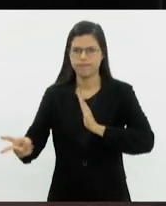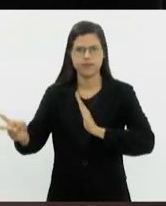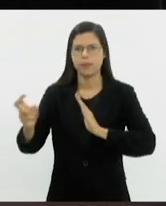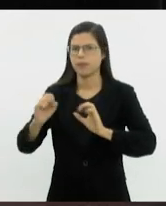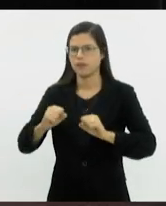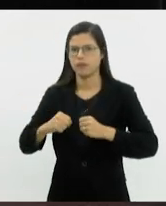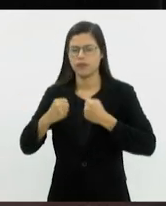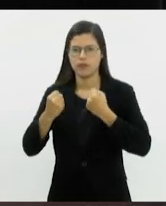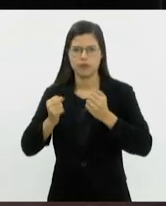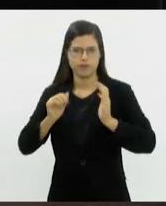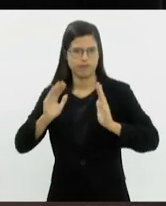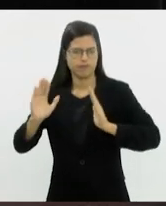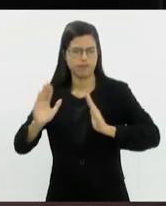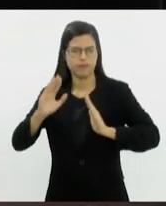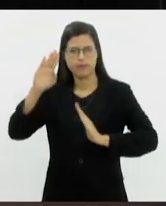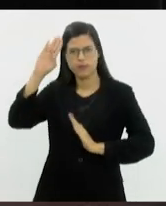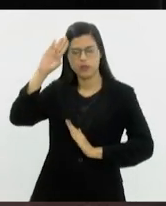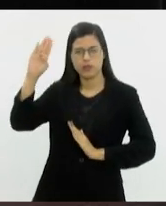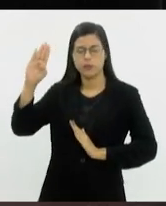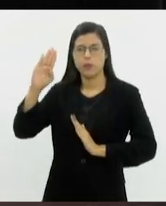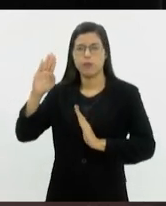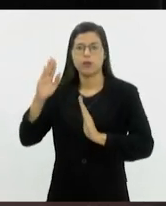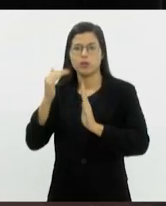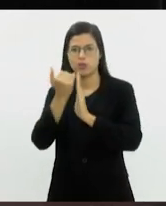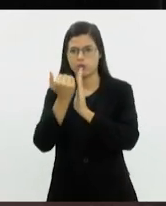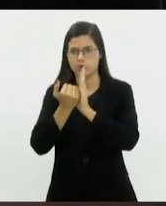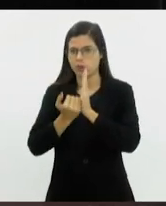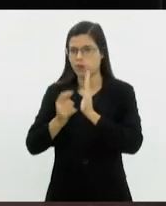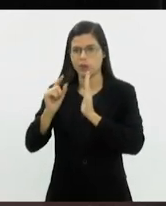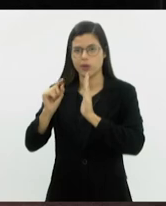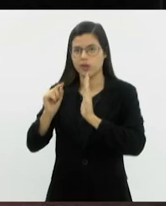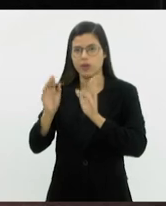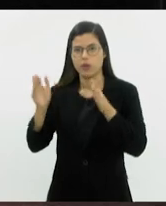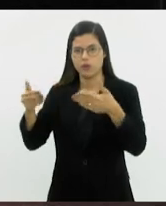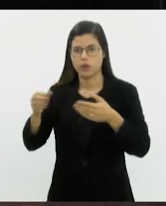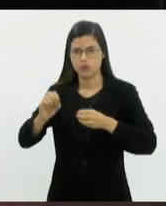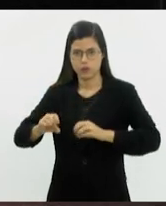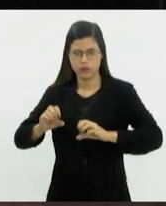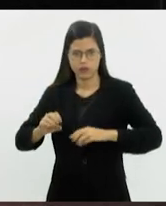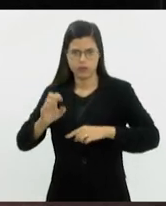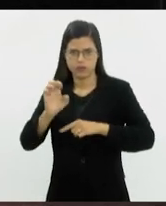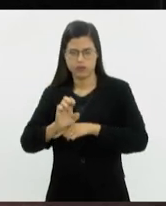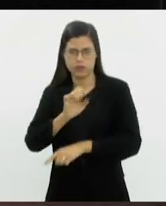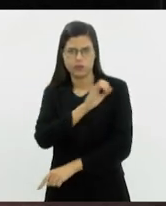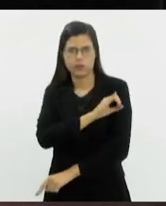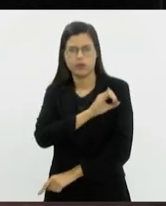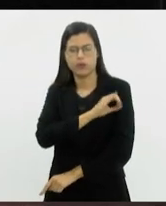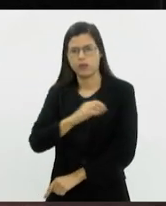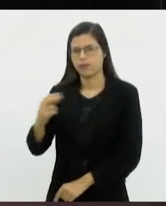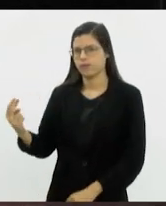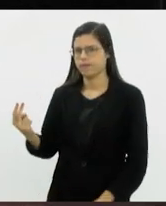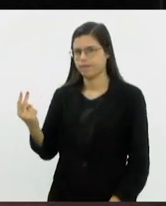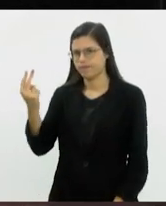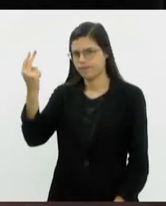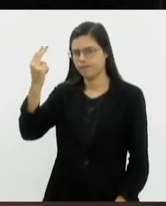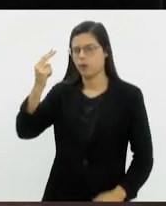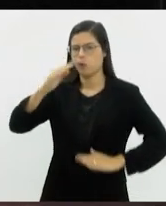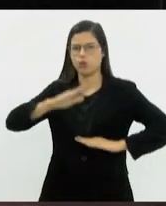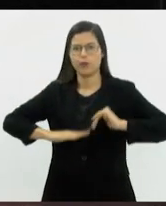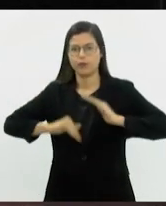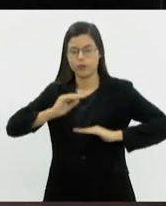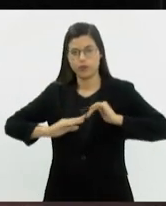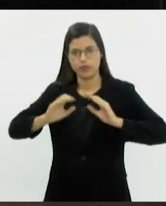mandato, principalmente a pauta voltada para a educação do Estado do Rio de Janeiro, valorização dos nossos profissionais